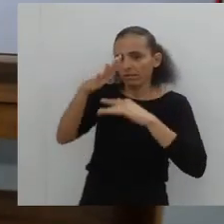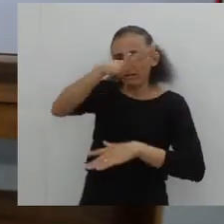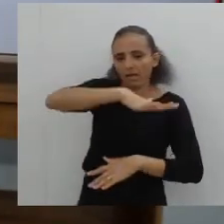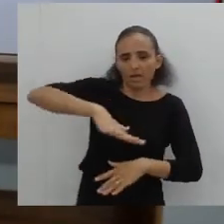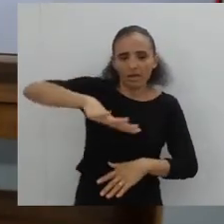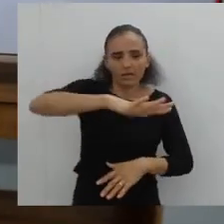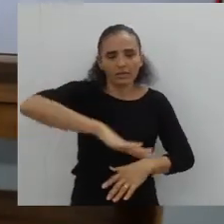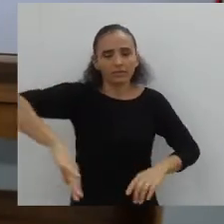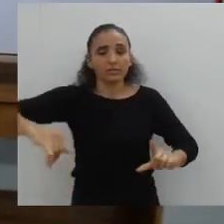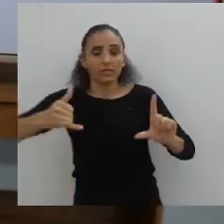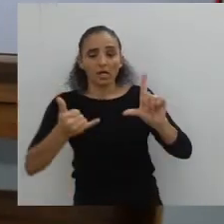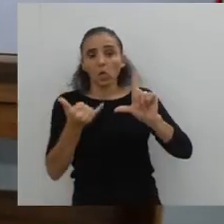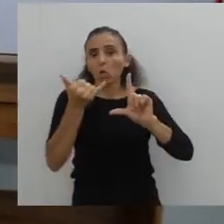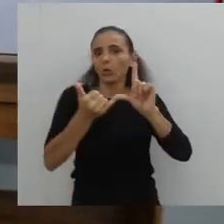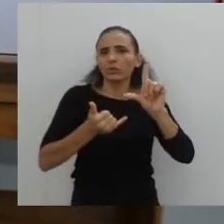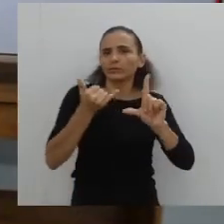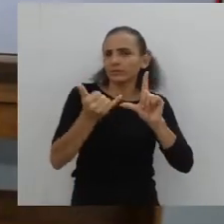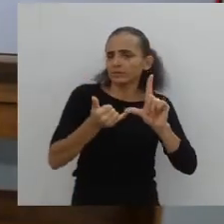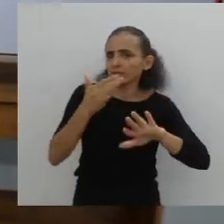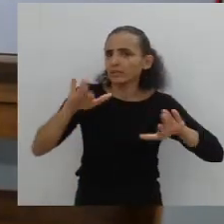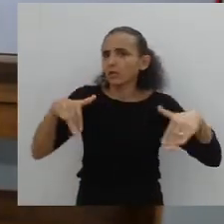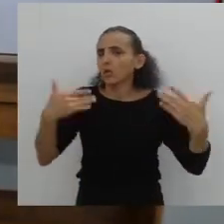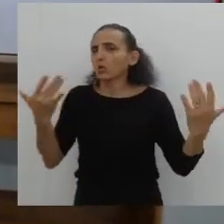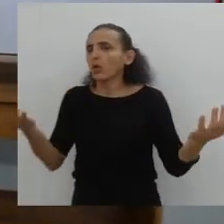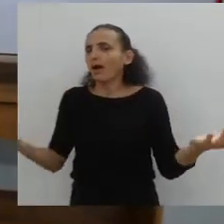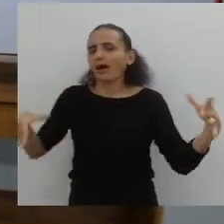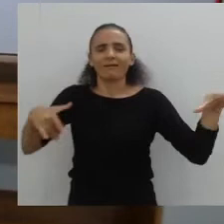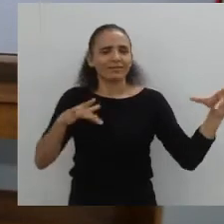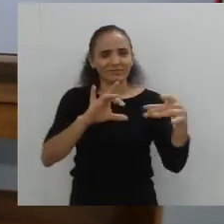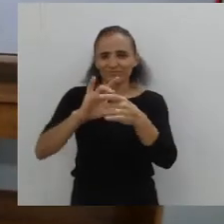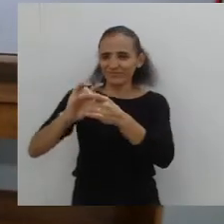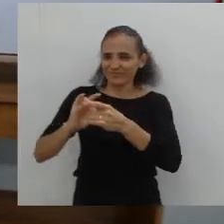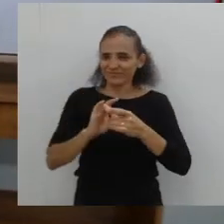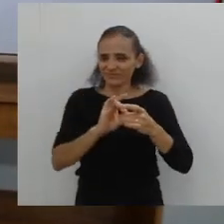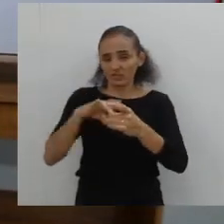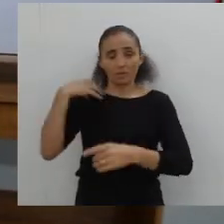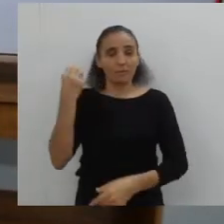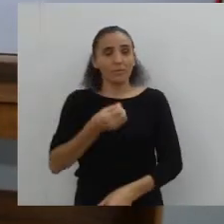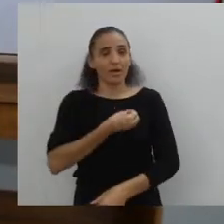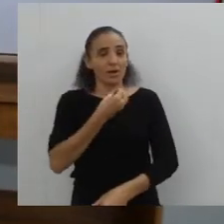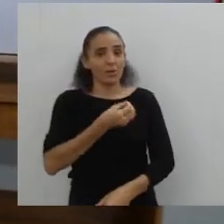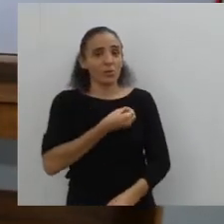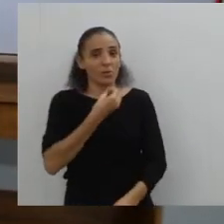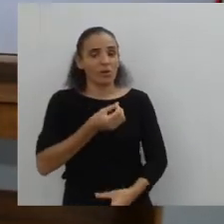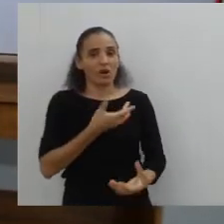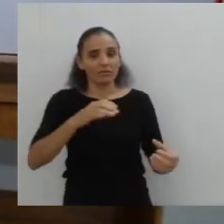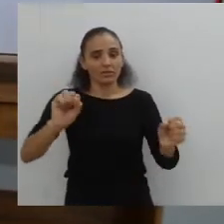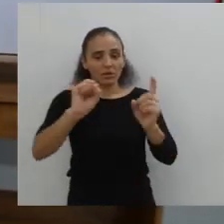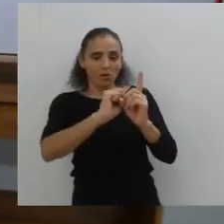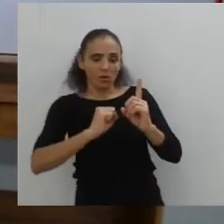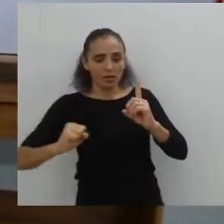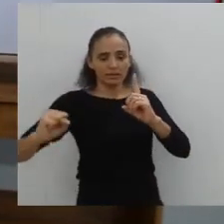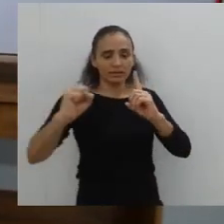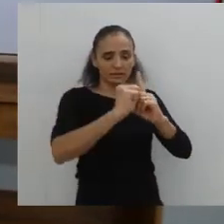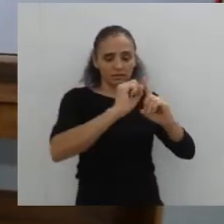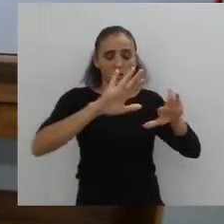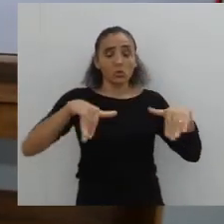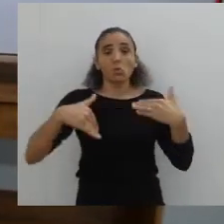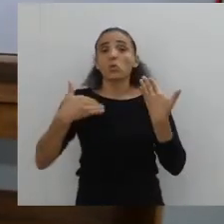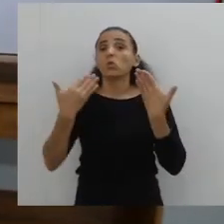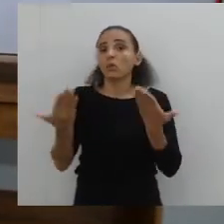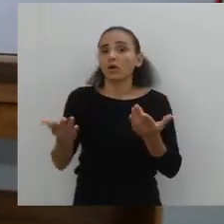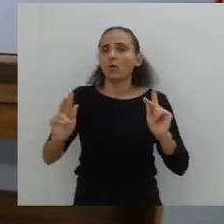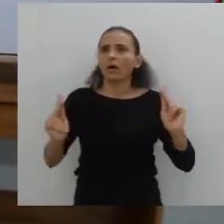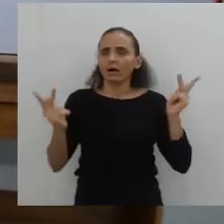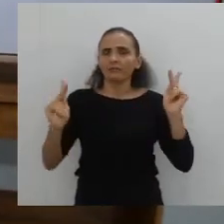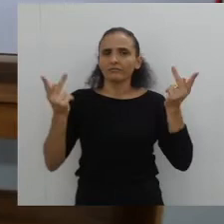de ludicidade? Qual é a vitória mais harmoniosa para uma vida em sociedade? Qual é a